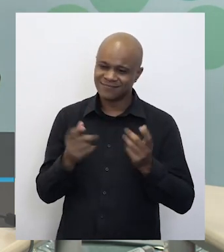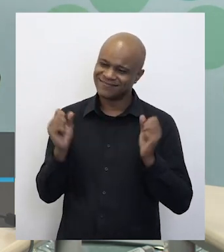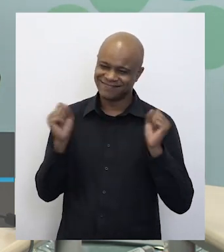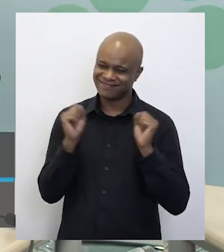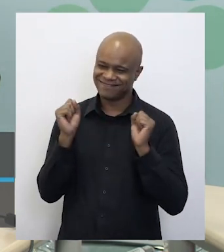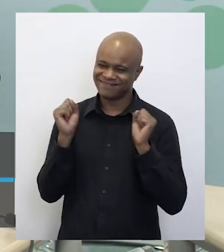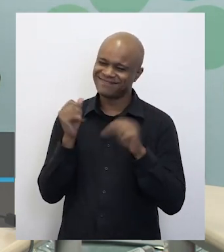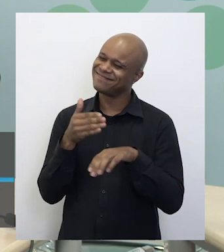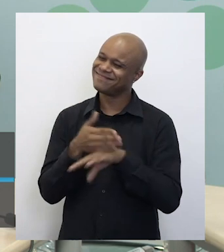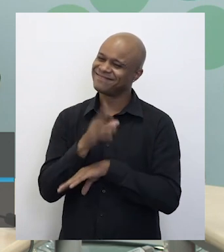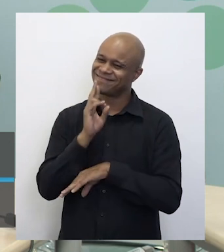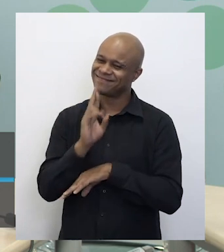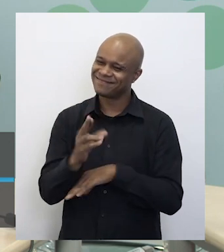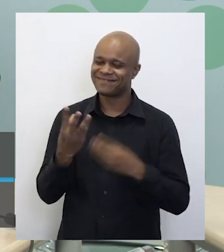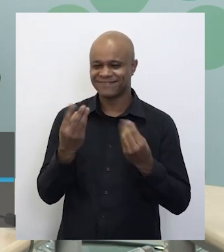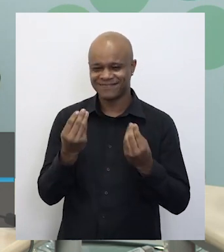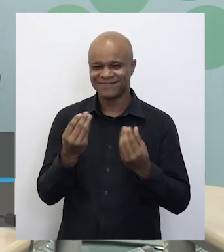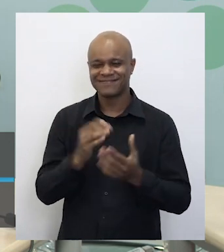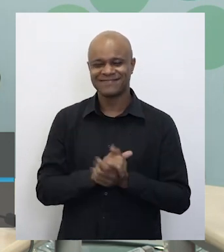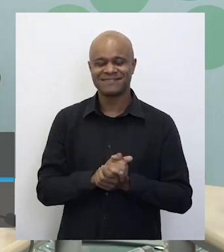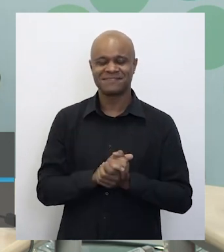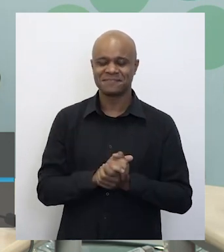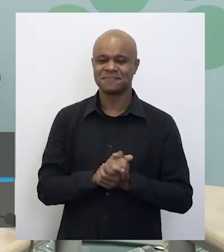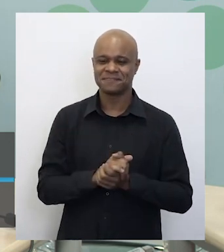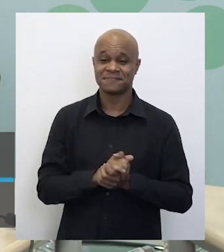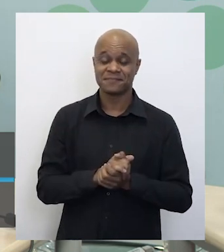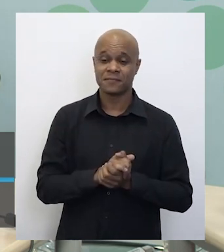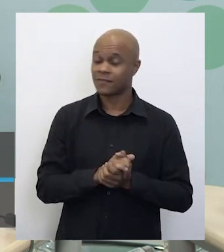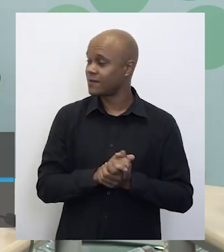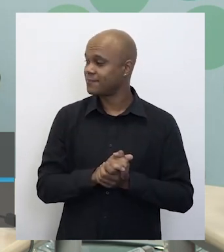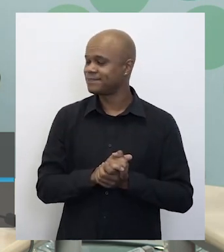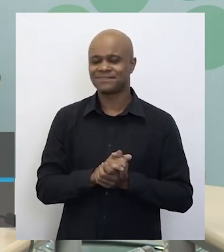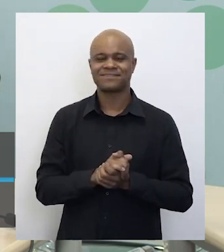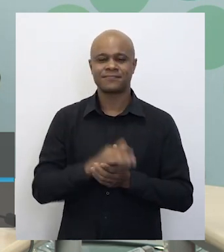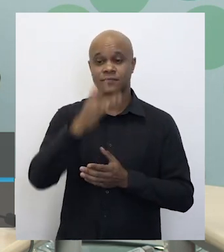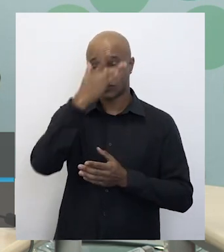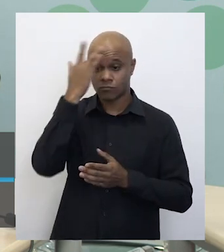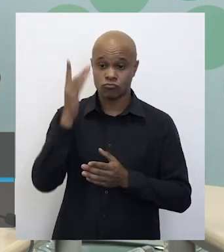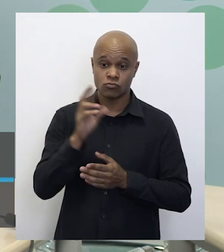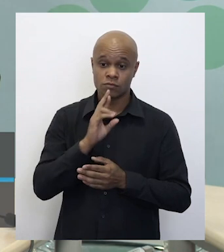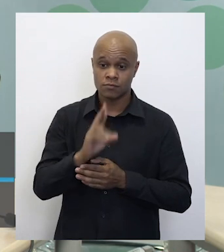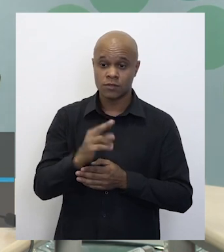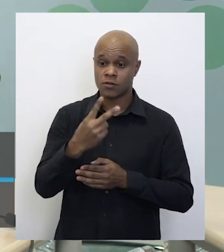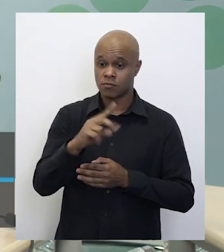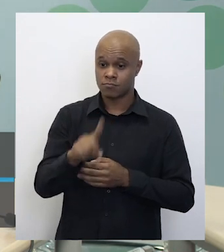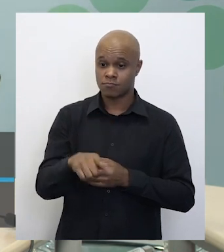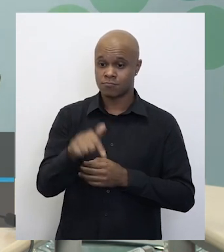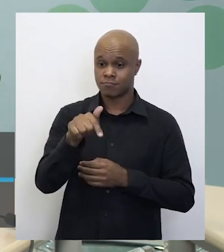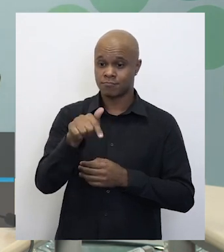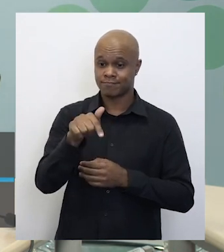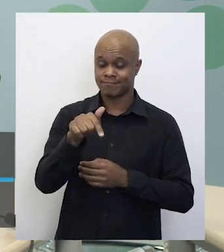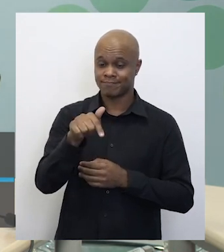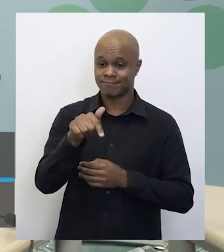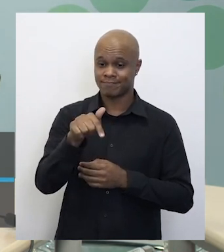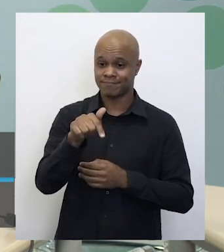participam assim, muita gente participando. Uma galera aqui respondeu 2,7.